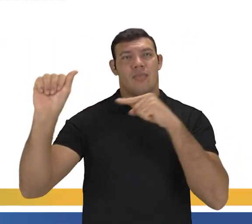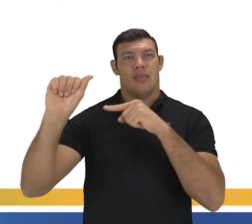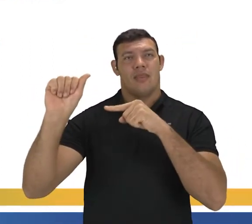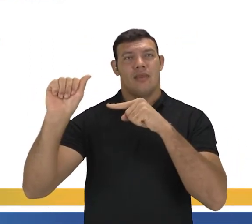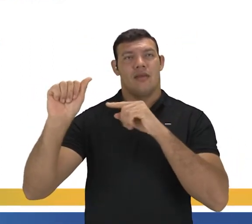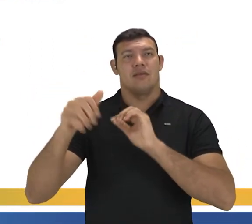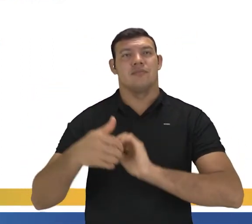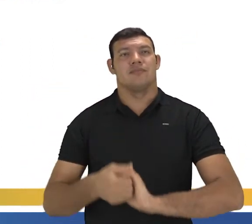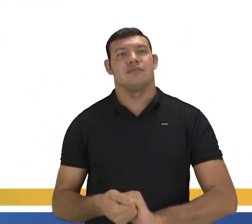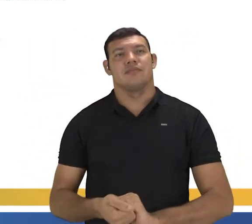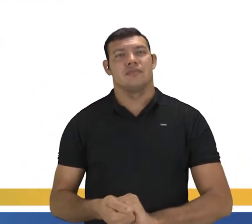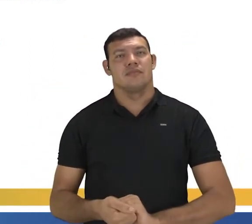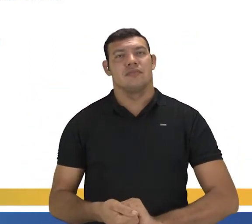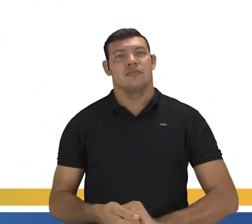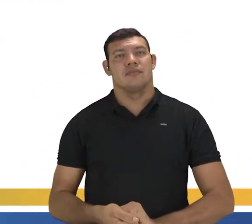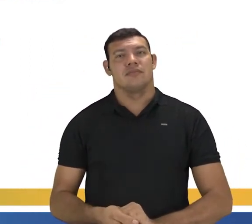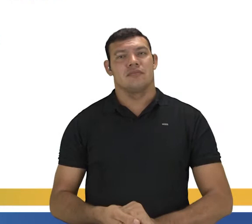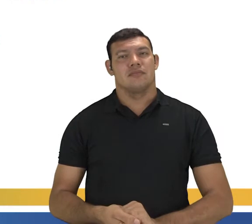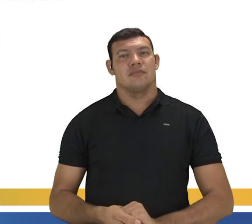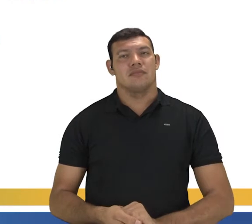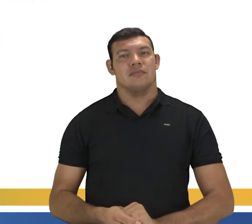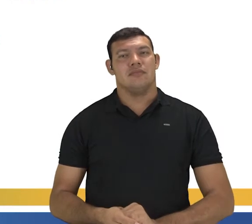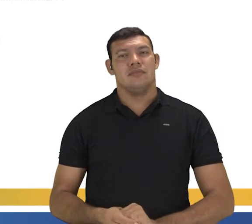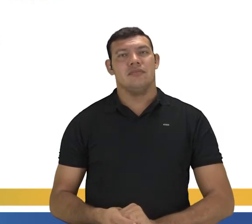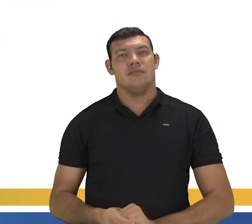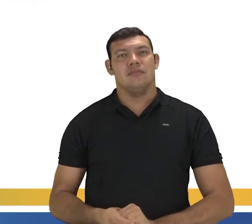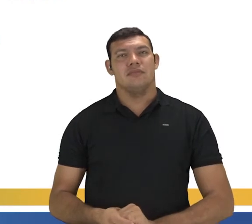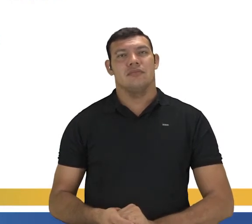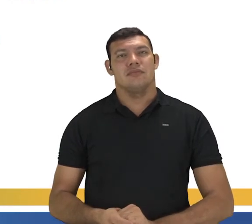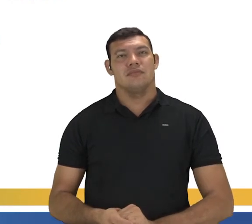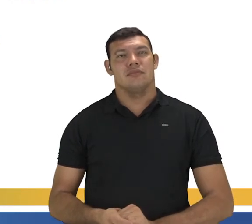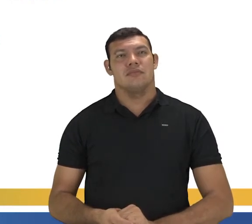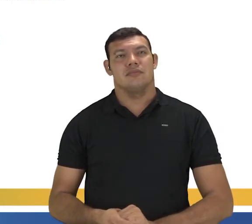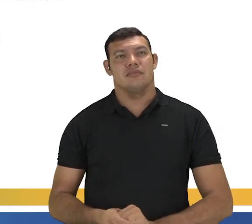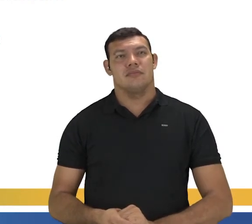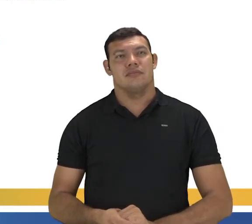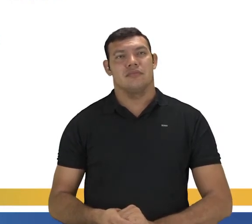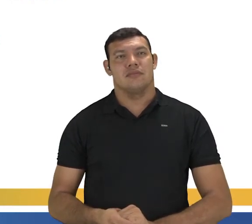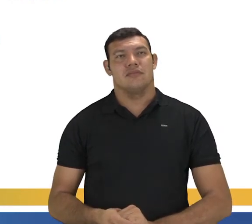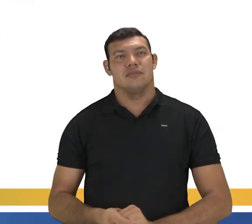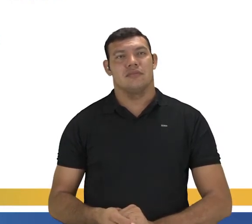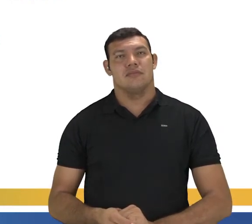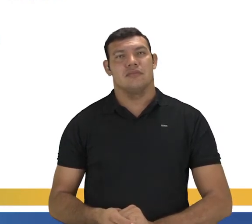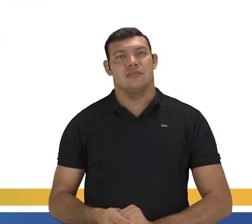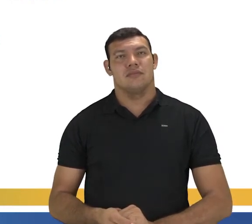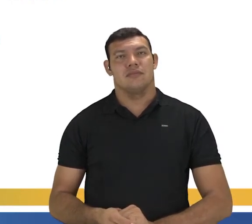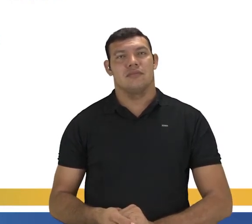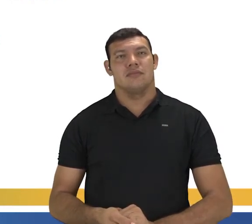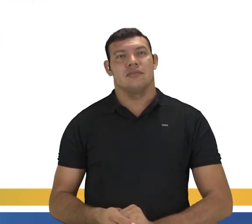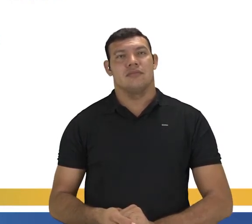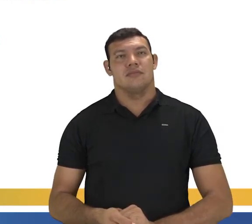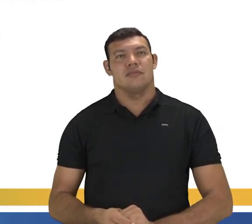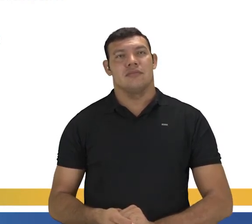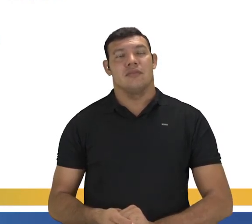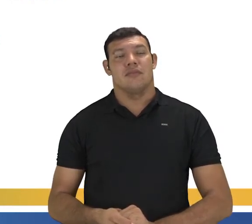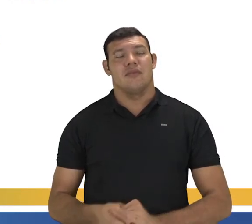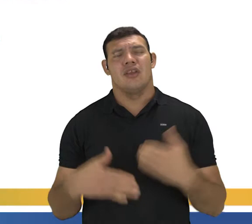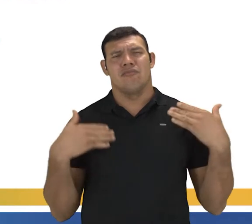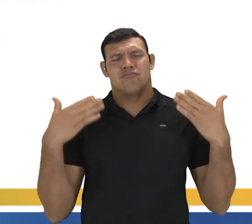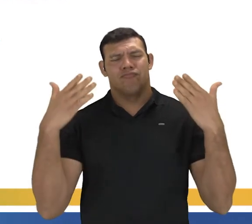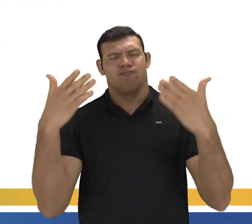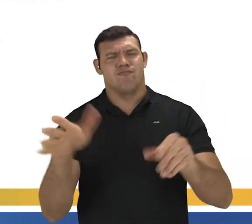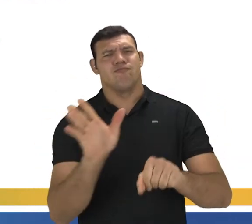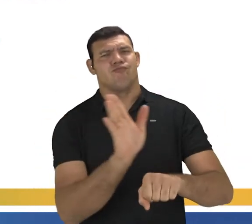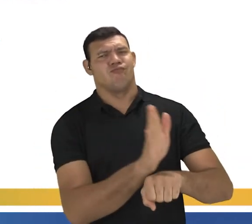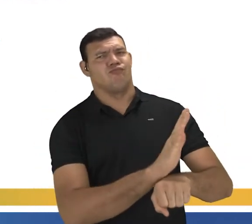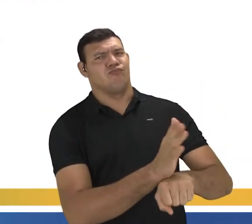when you leave the cinema do filme i'm not start quando cheguei ao cinema filme não